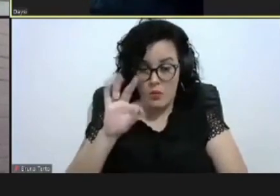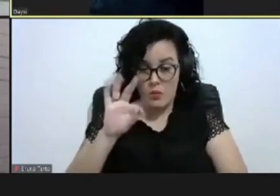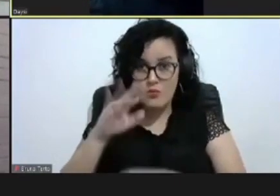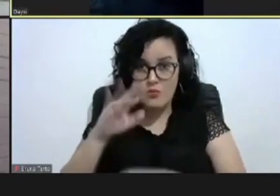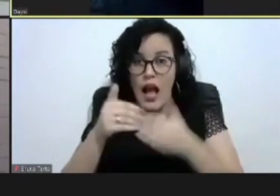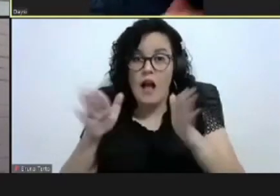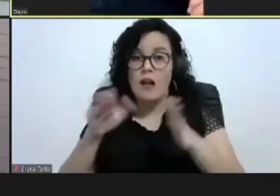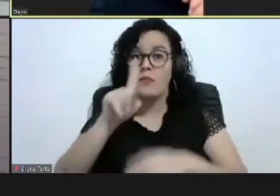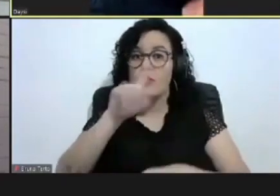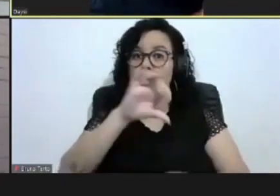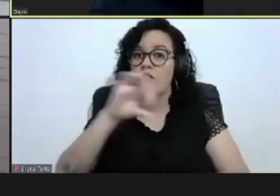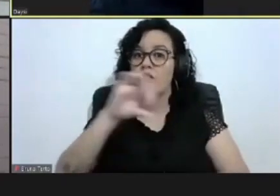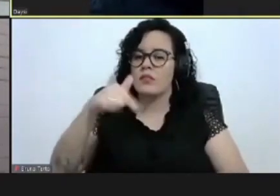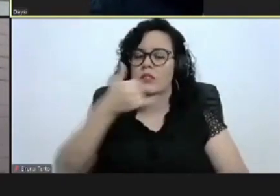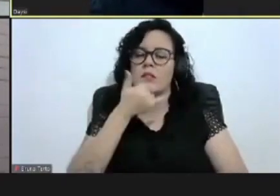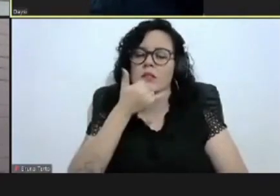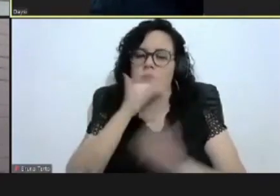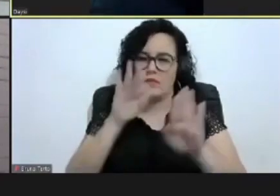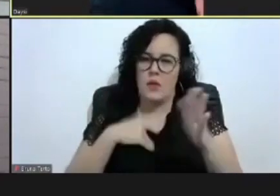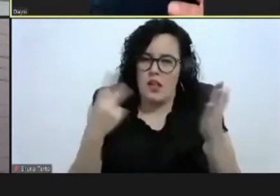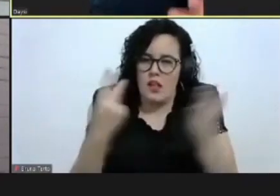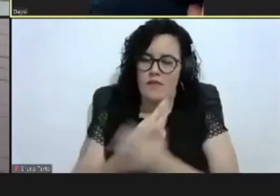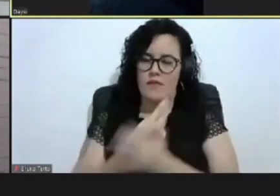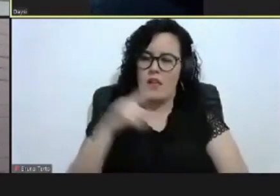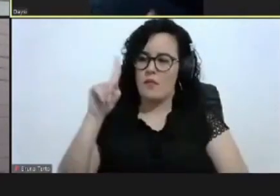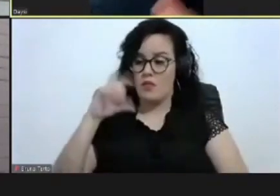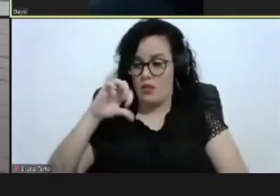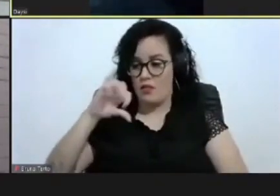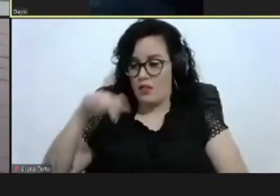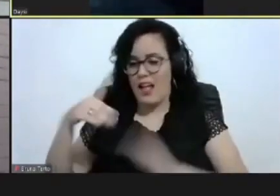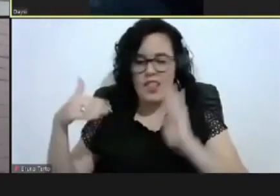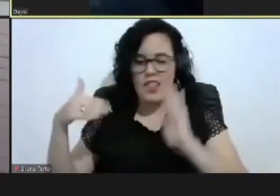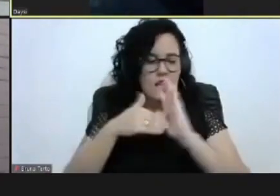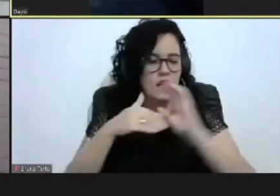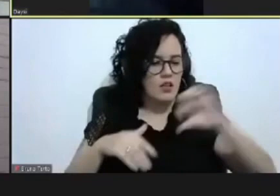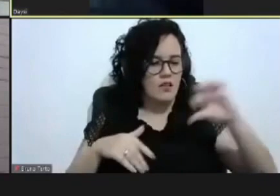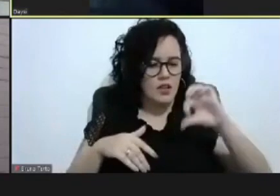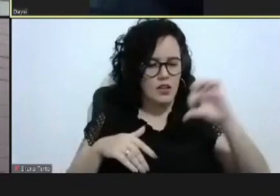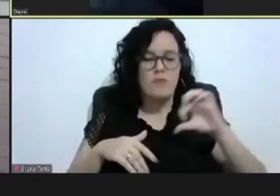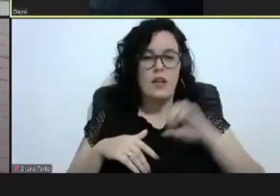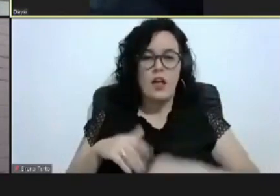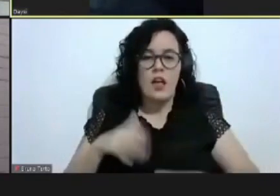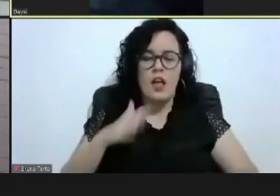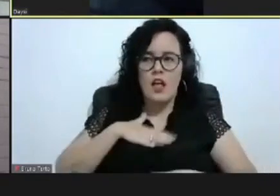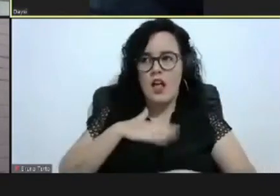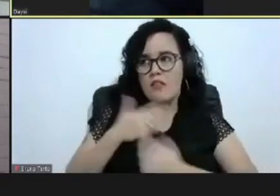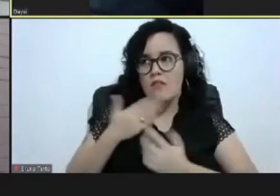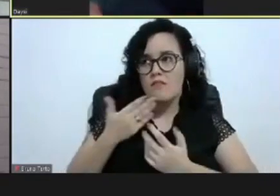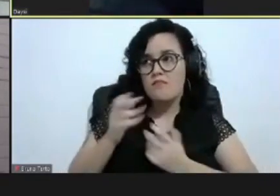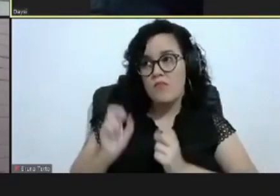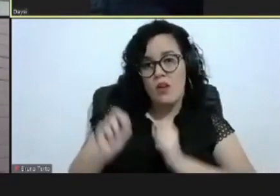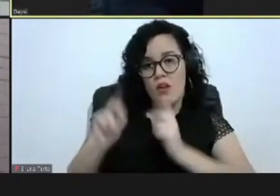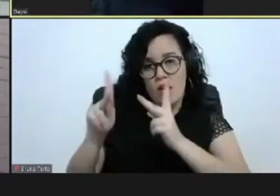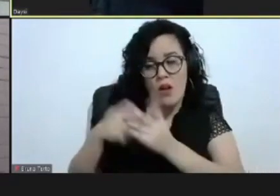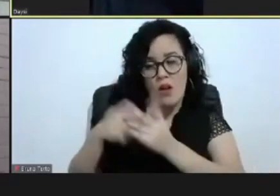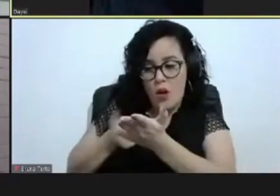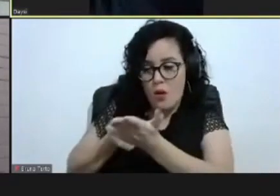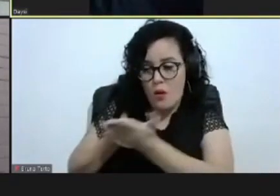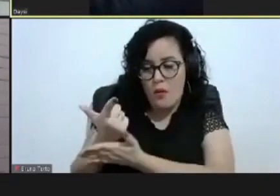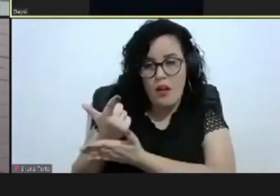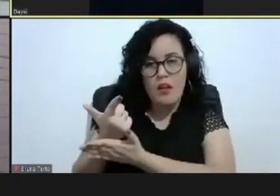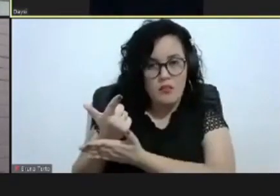era 1997, isso foi em 99. E aí eu comprei o título em